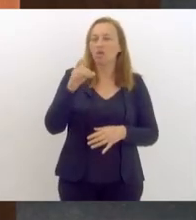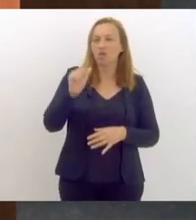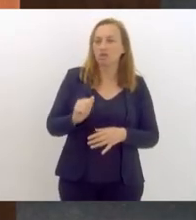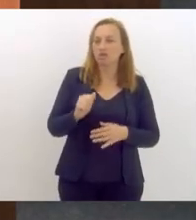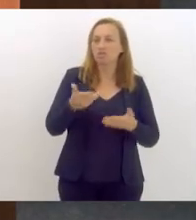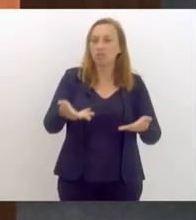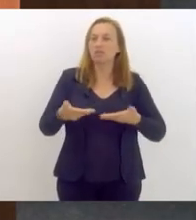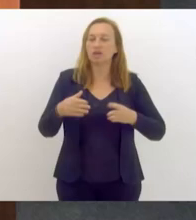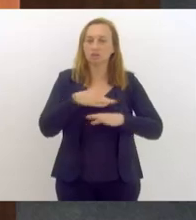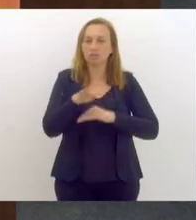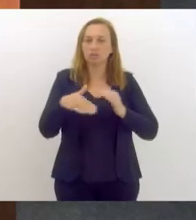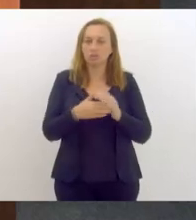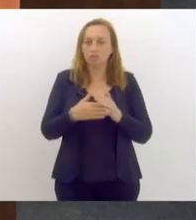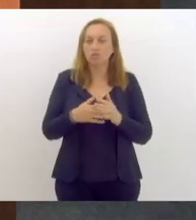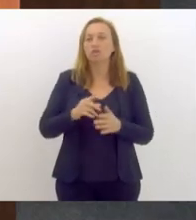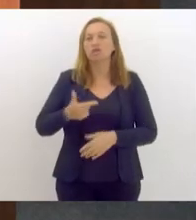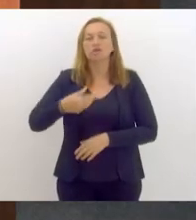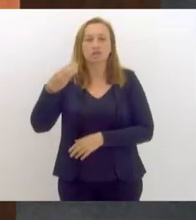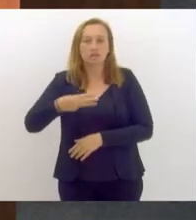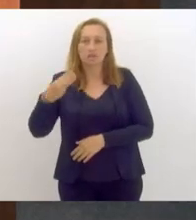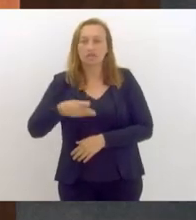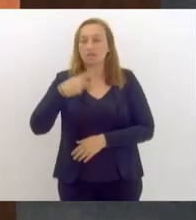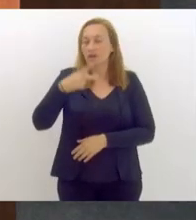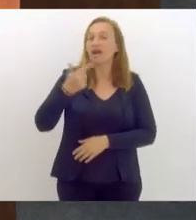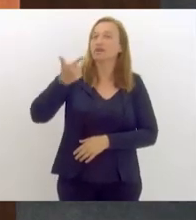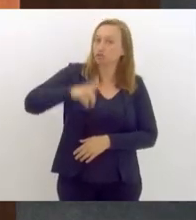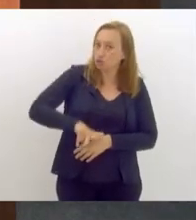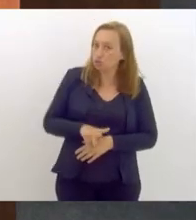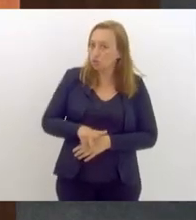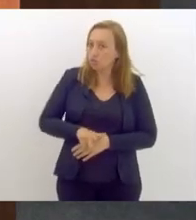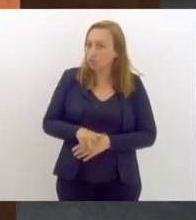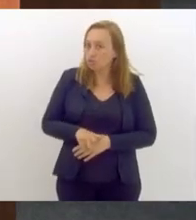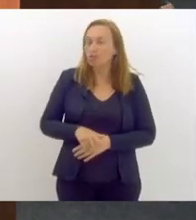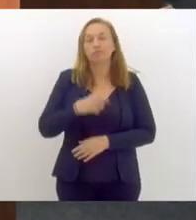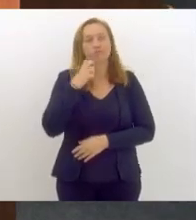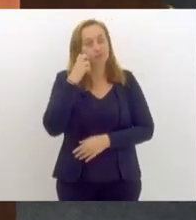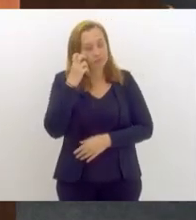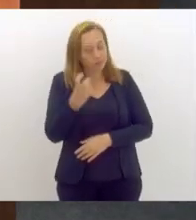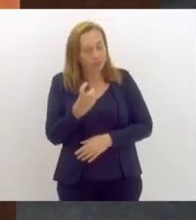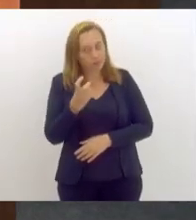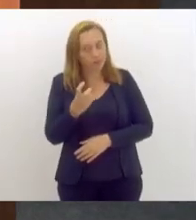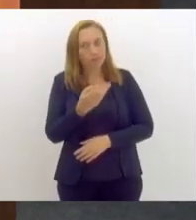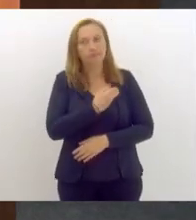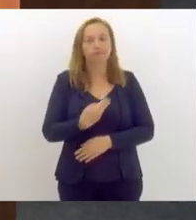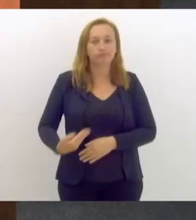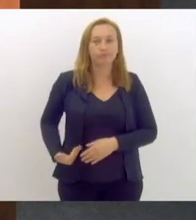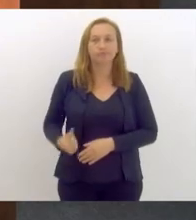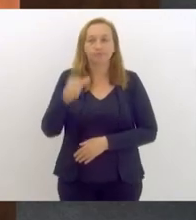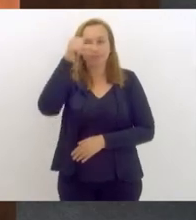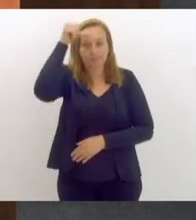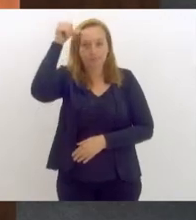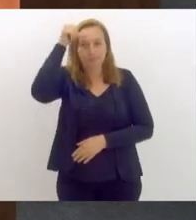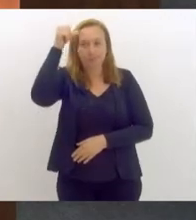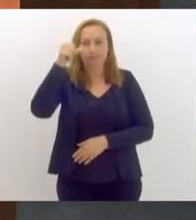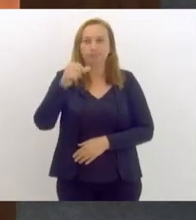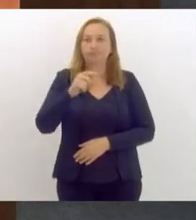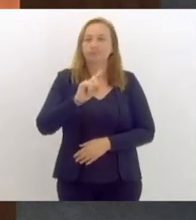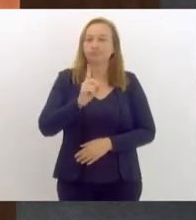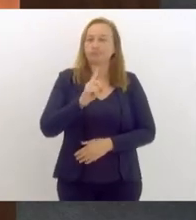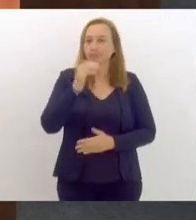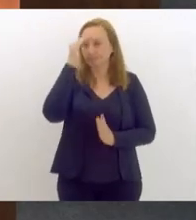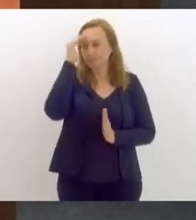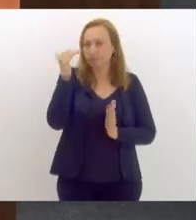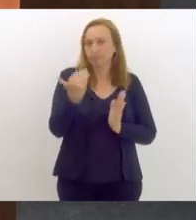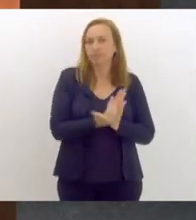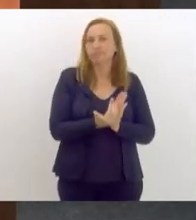interessados em terceiro lugar falar pela terceira vez que é uma vergonha o governador Cláudio Castro não está cumprindo